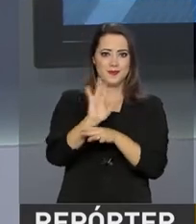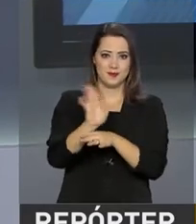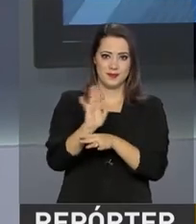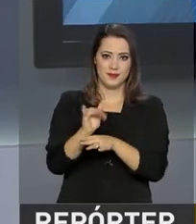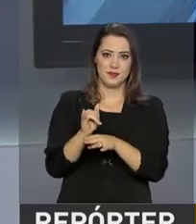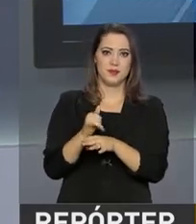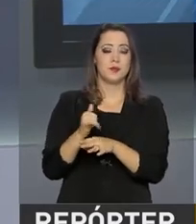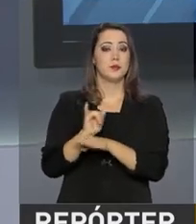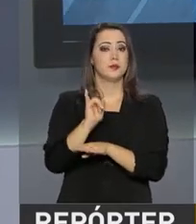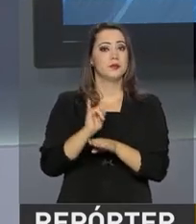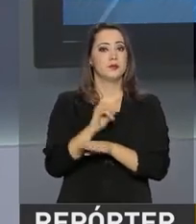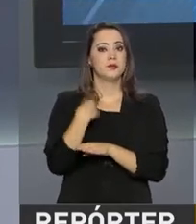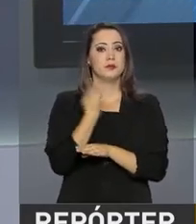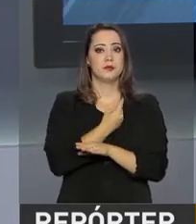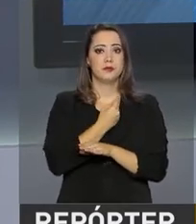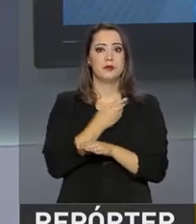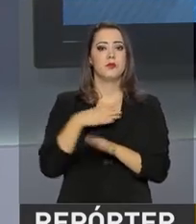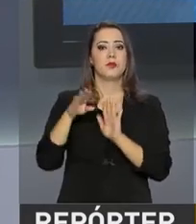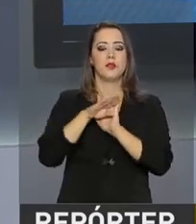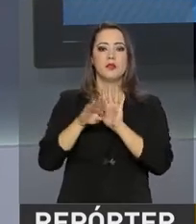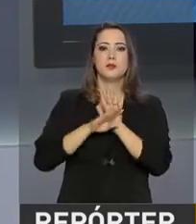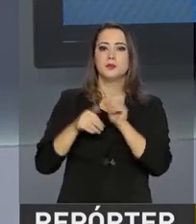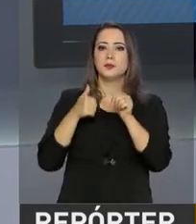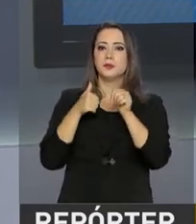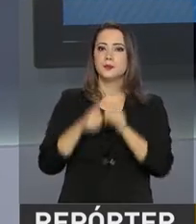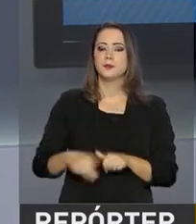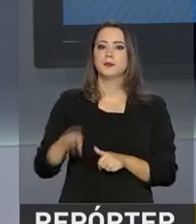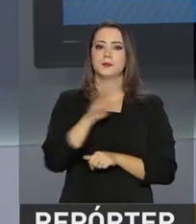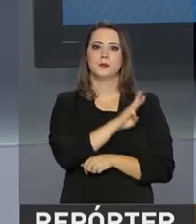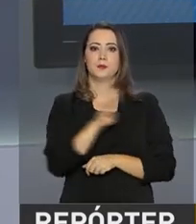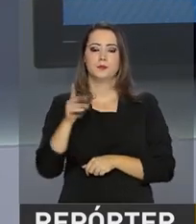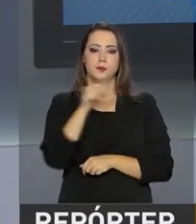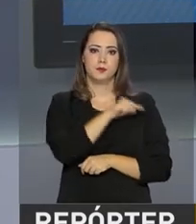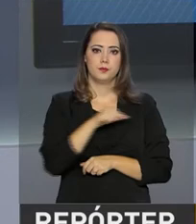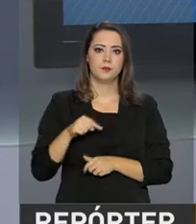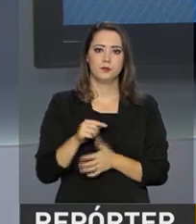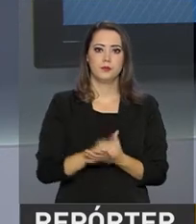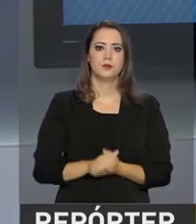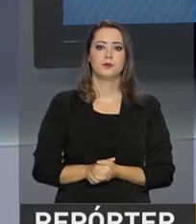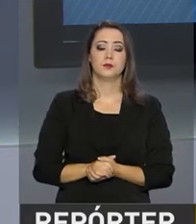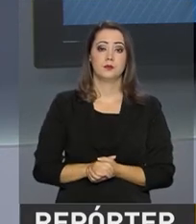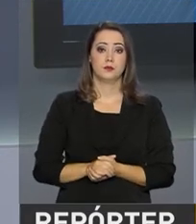as reportagens no YouTube e toda a nossa programação também está na página